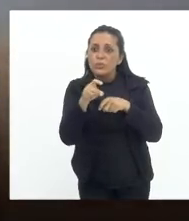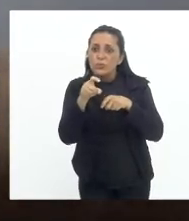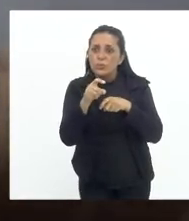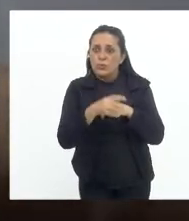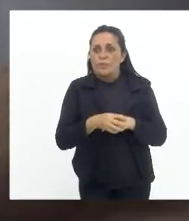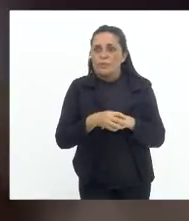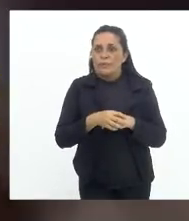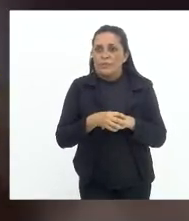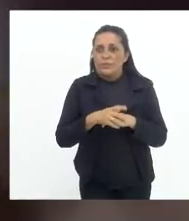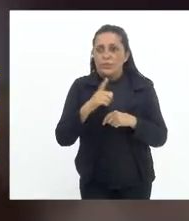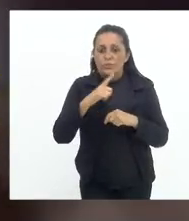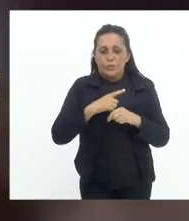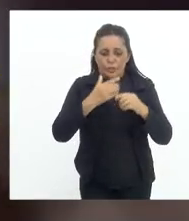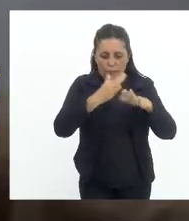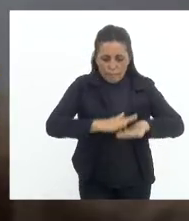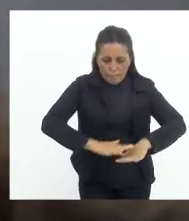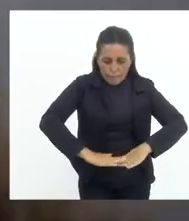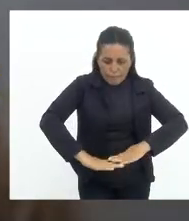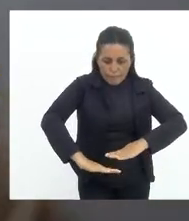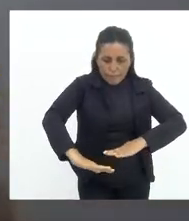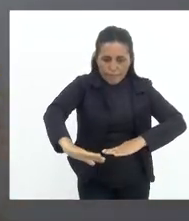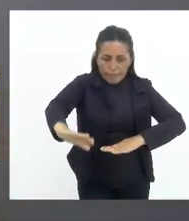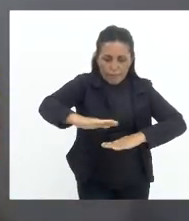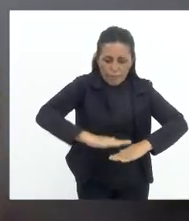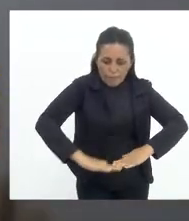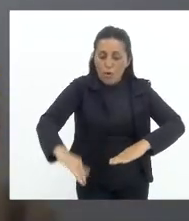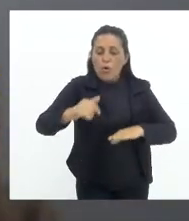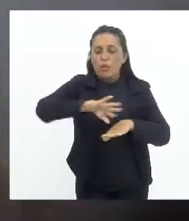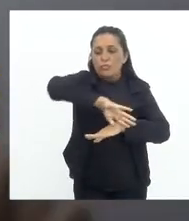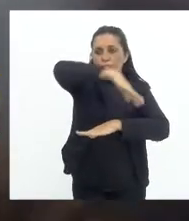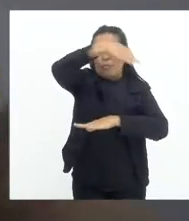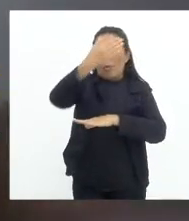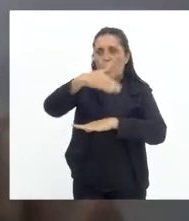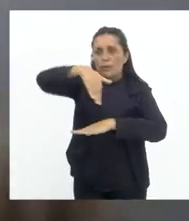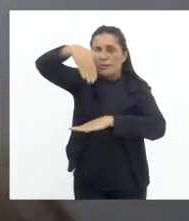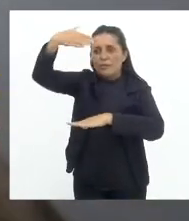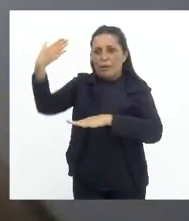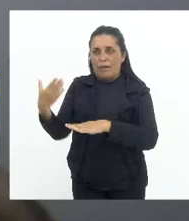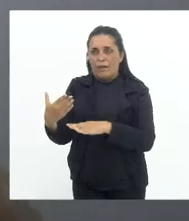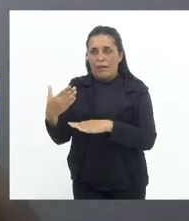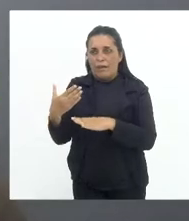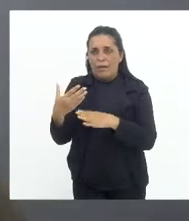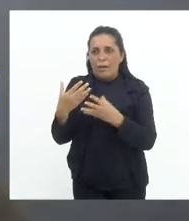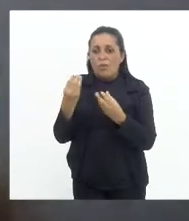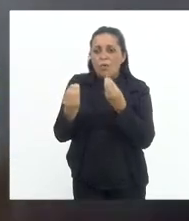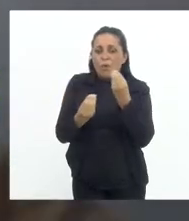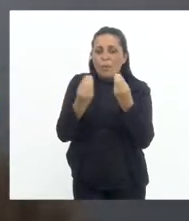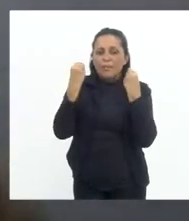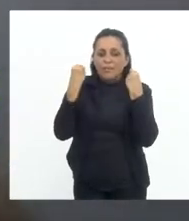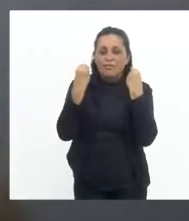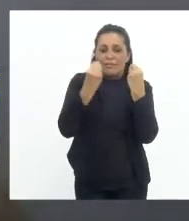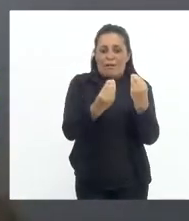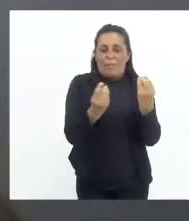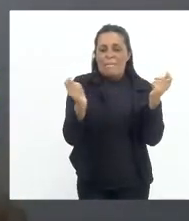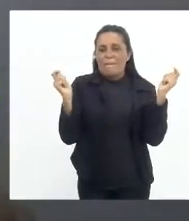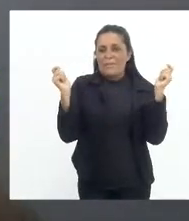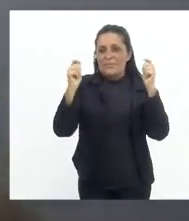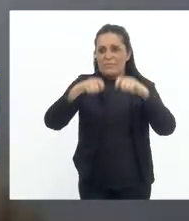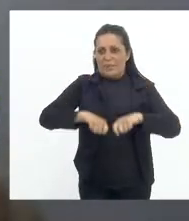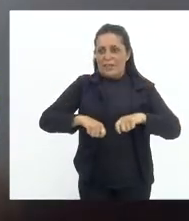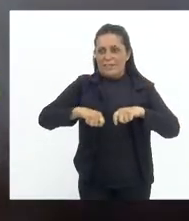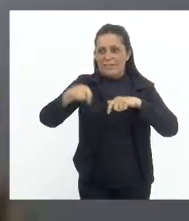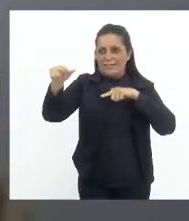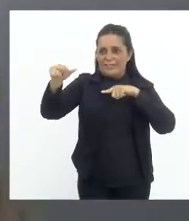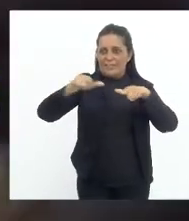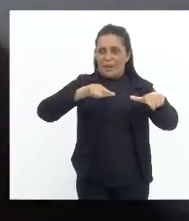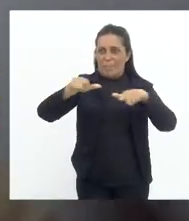uma parte que era plana como uma parte que era montanha o que isso daí então para o Boulevard a possibilidade